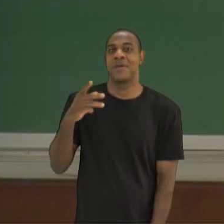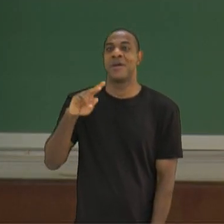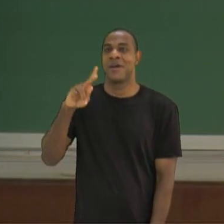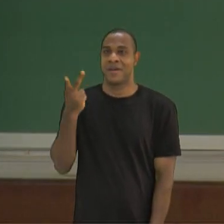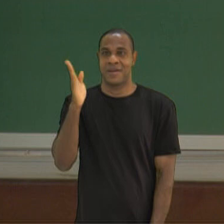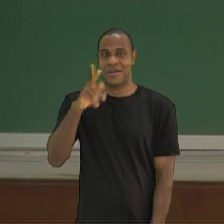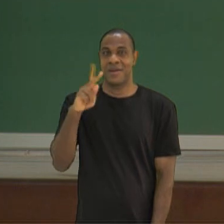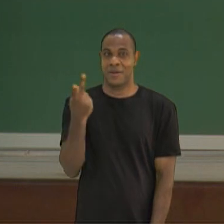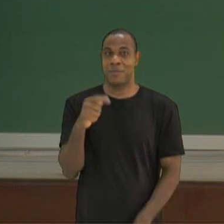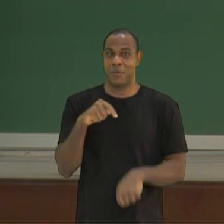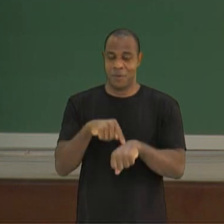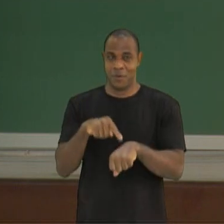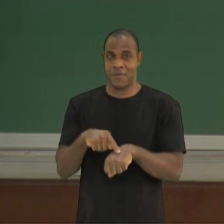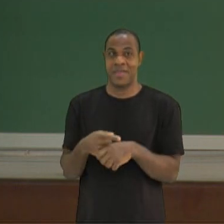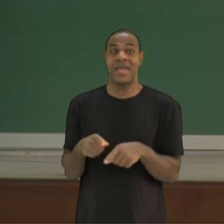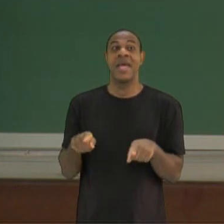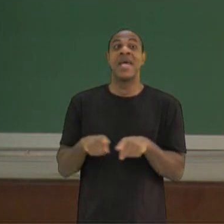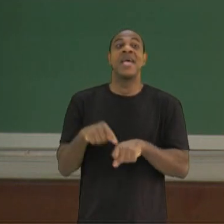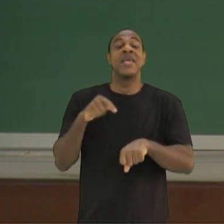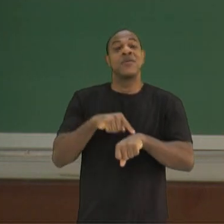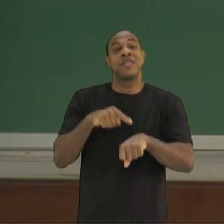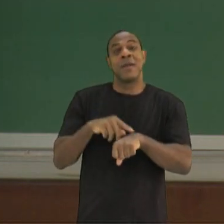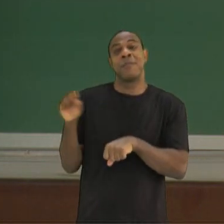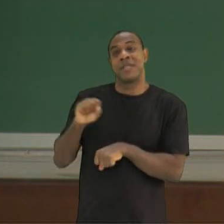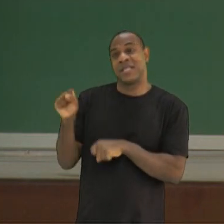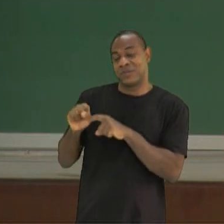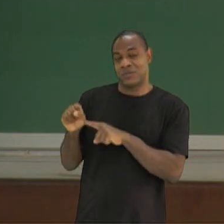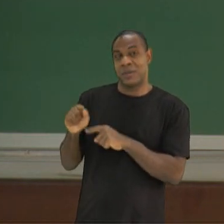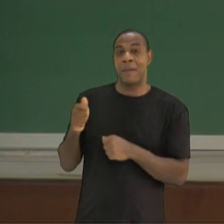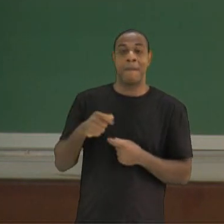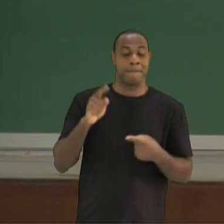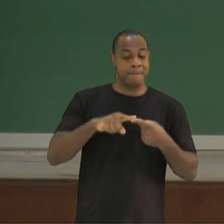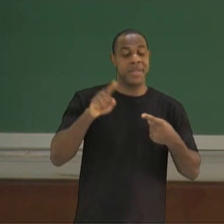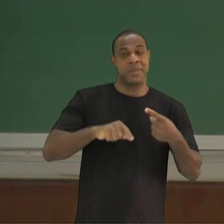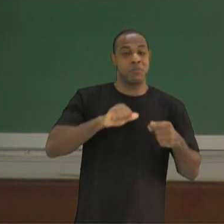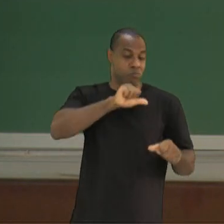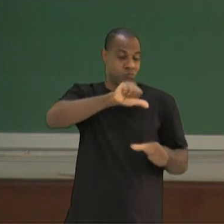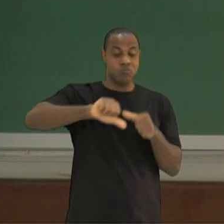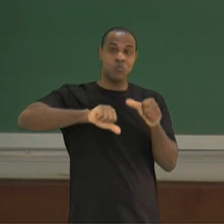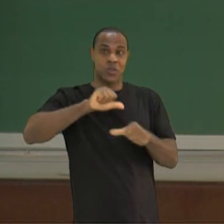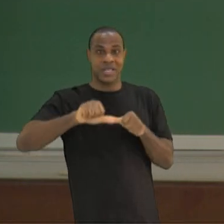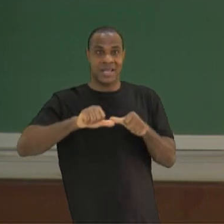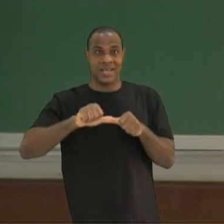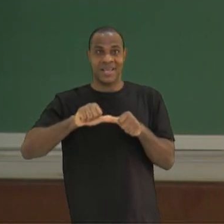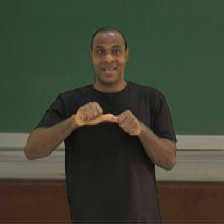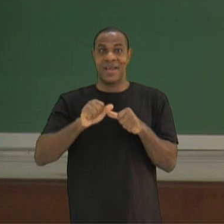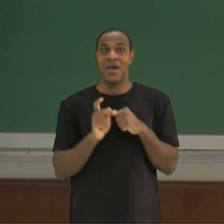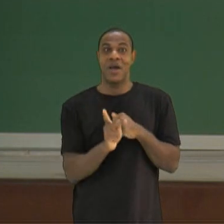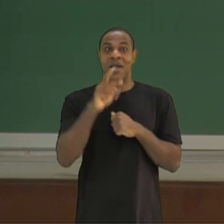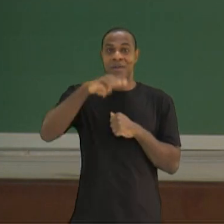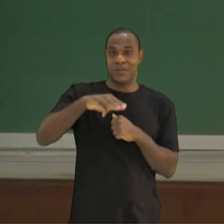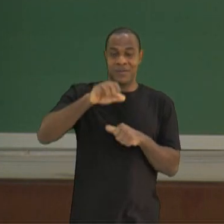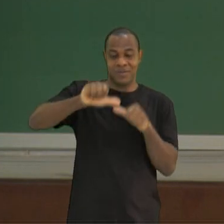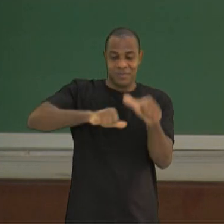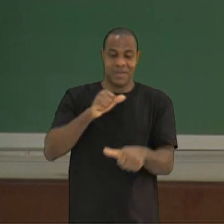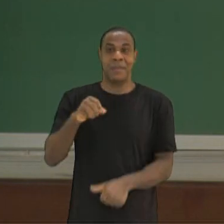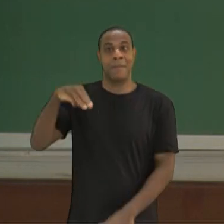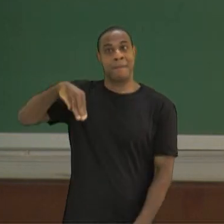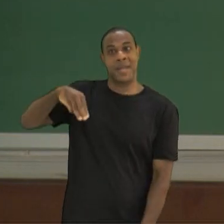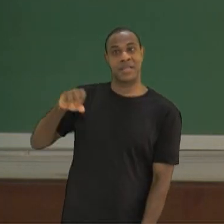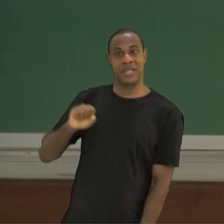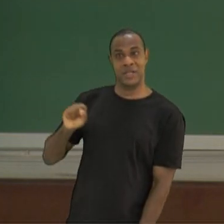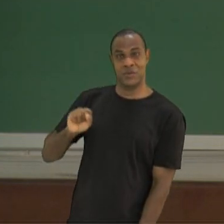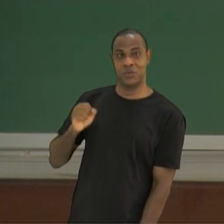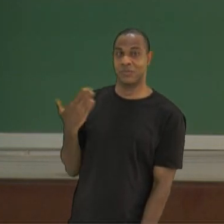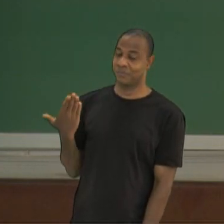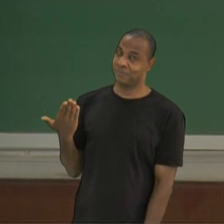segundos. Então, como eu falei, o primeiro passo é você converter os quilômetros por hora para metros por segundo. Se você